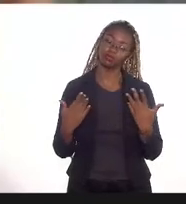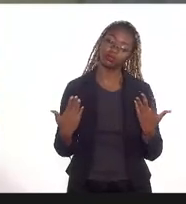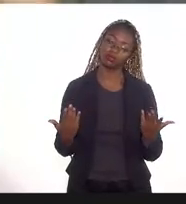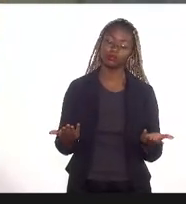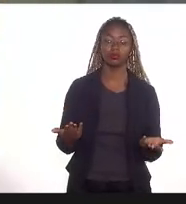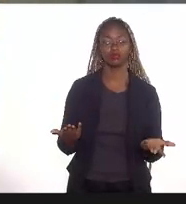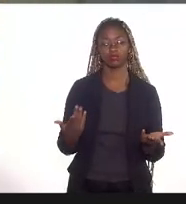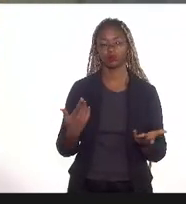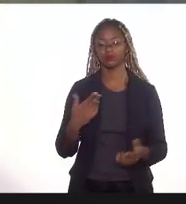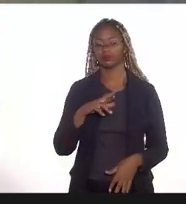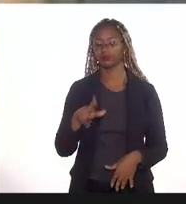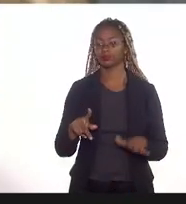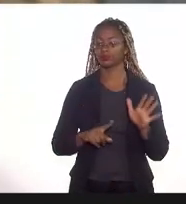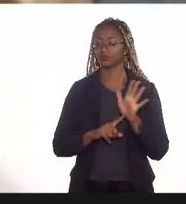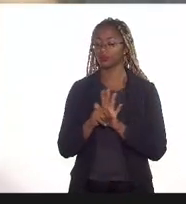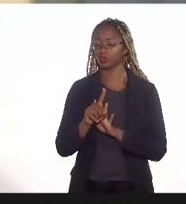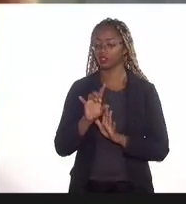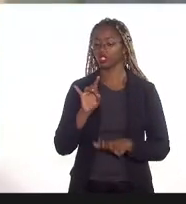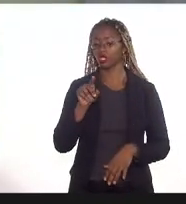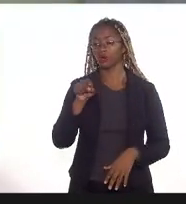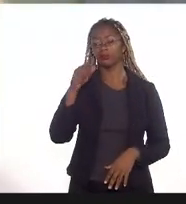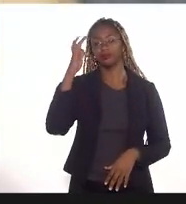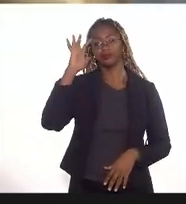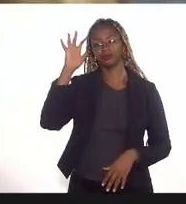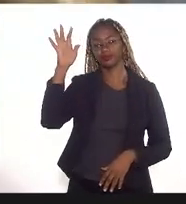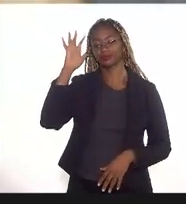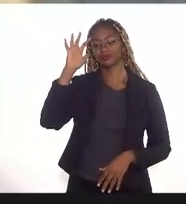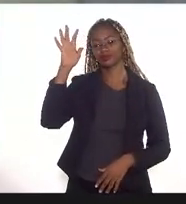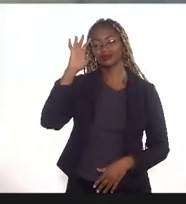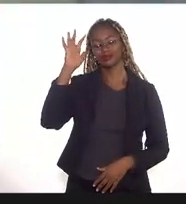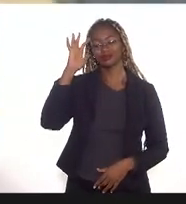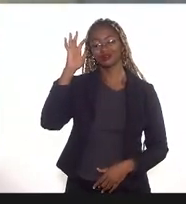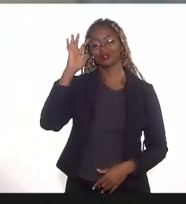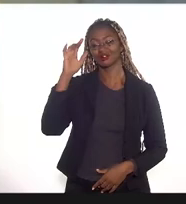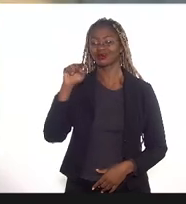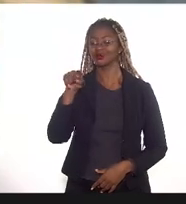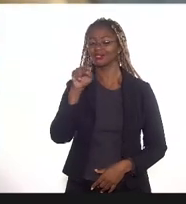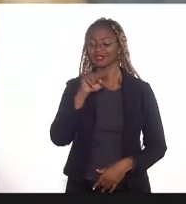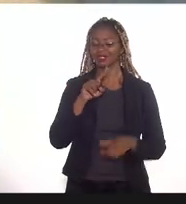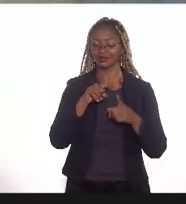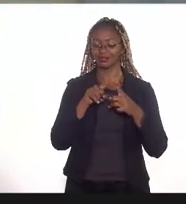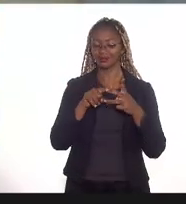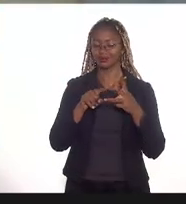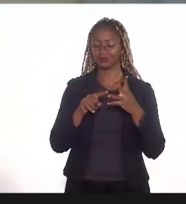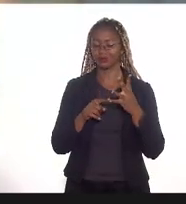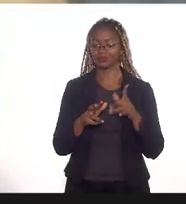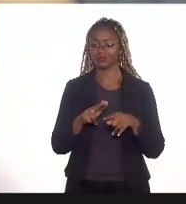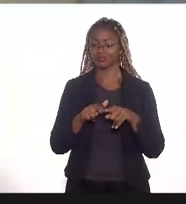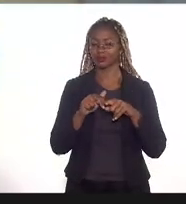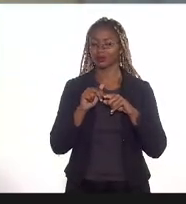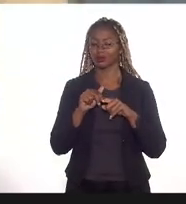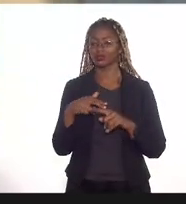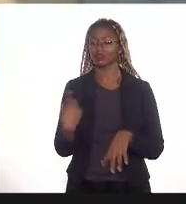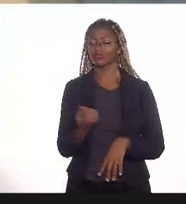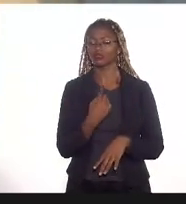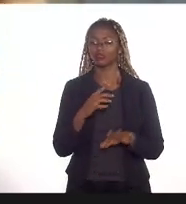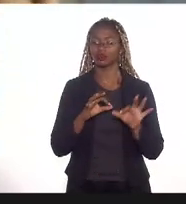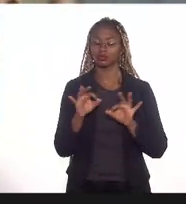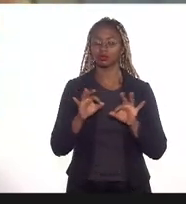não é uma pergunta, é só para a pessoa refletir, né, sobre essas questões, como temos feito com